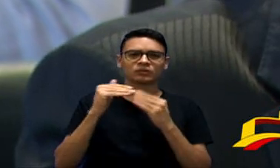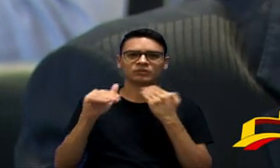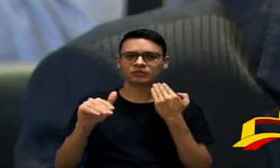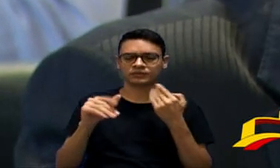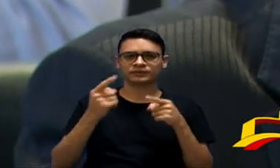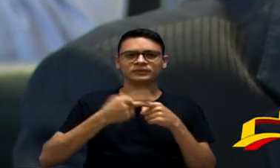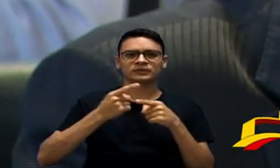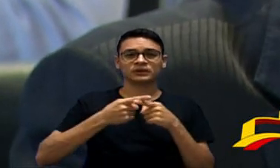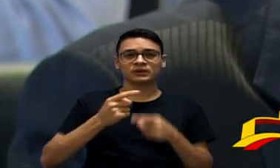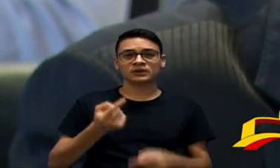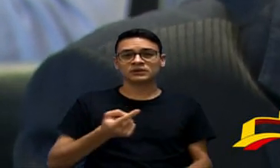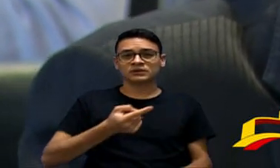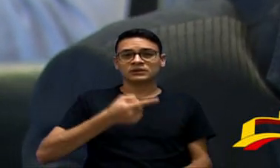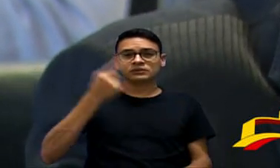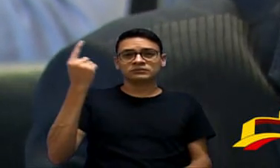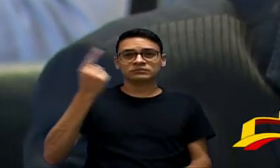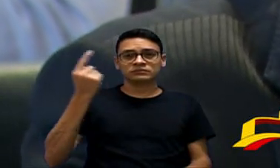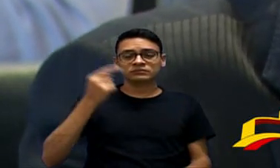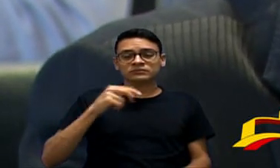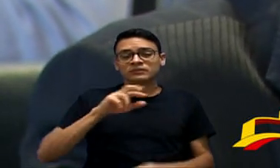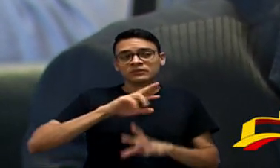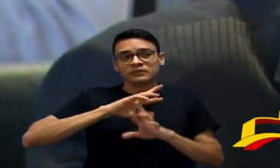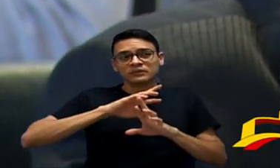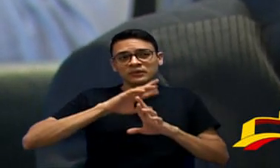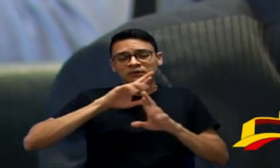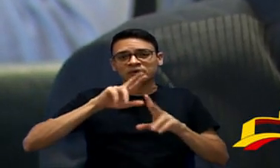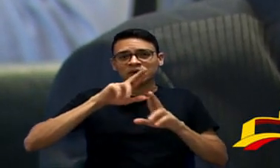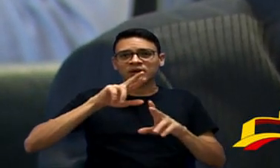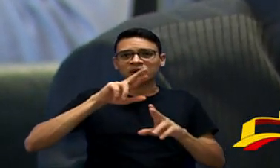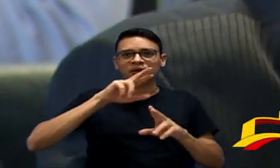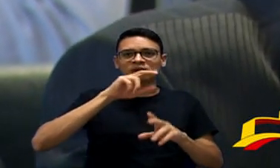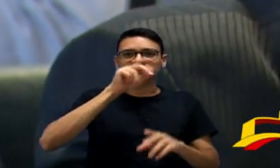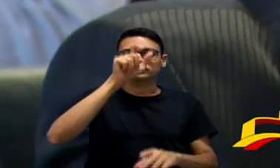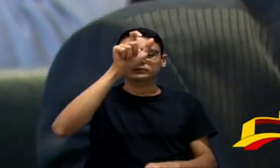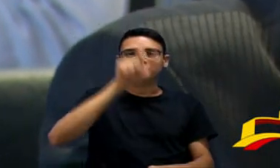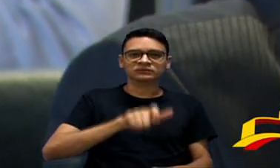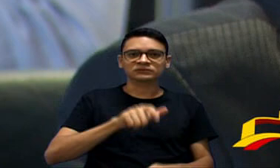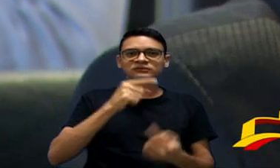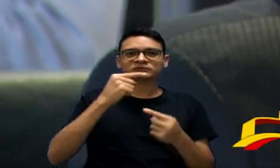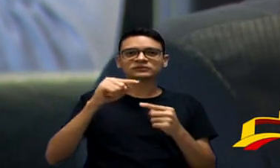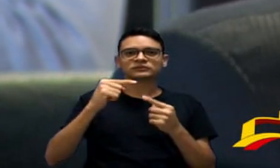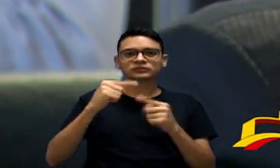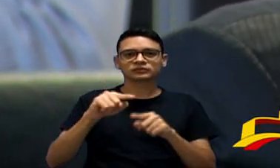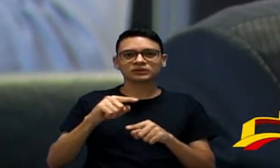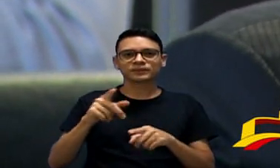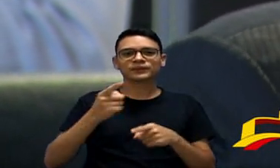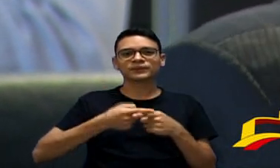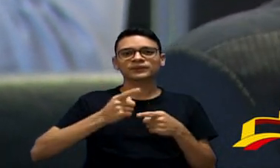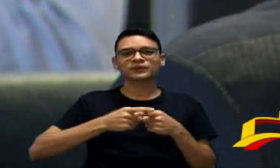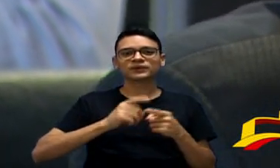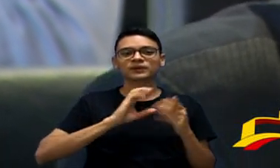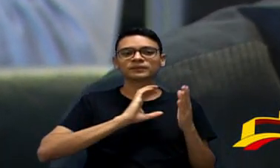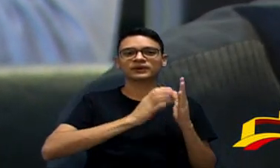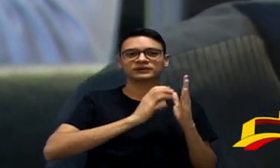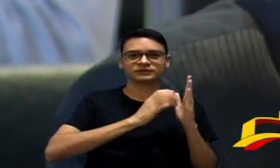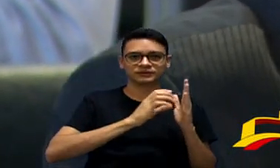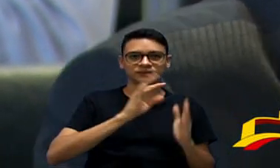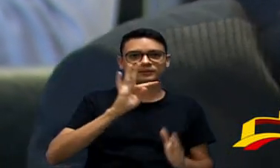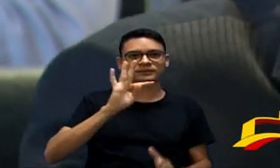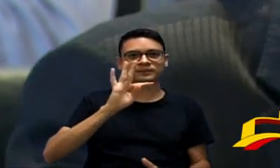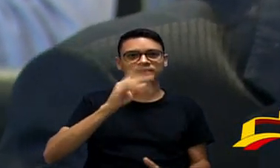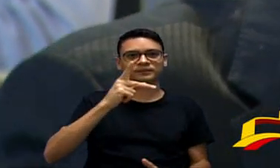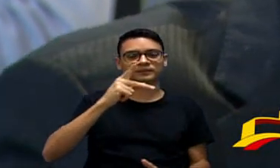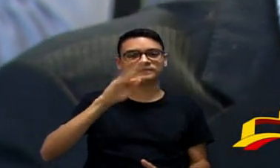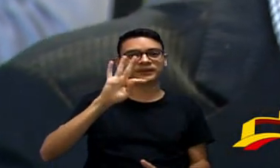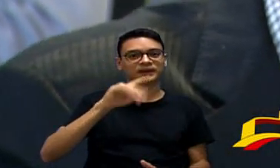Primeiro, porque realmente, não falo da pessoa do Tarcísio, porque o Tarcísio, quem ensinou ele a trabalhar no serviço público foi o PT. Só não